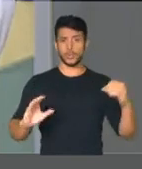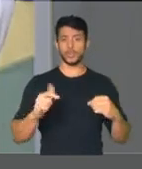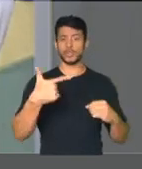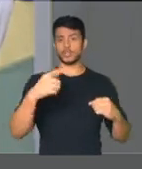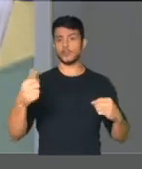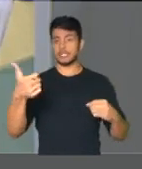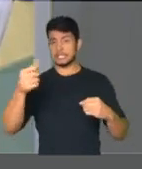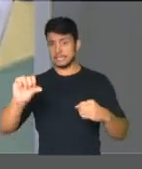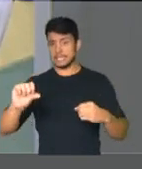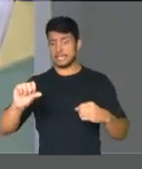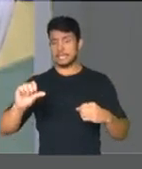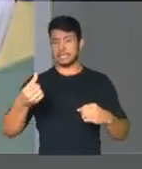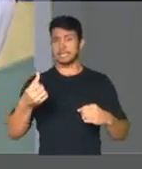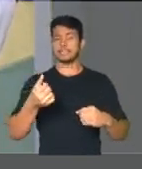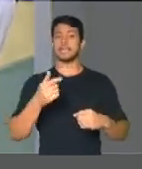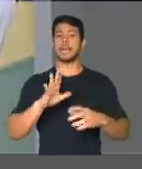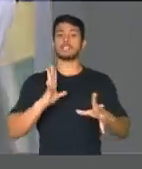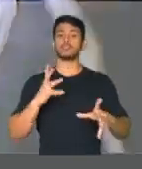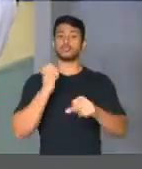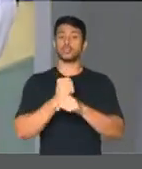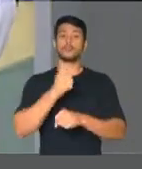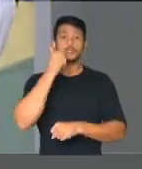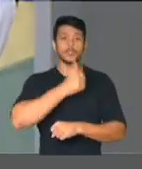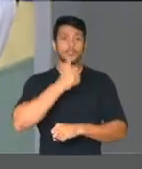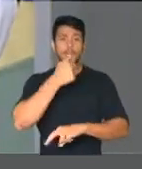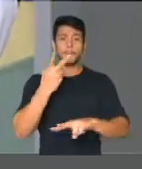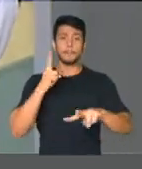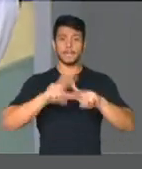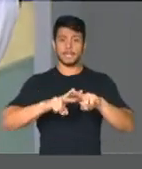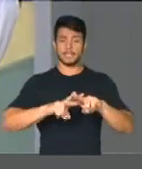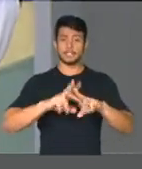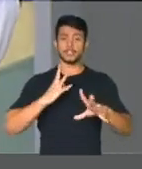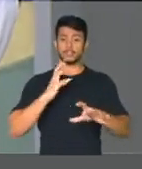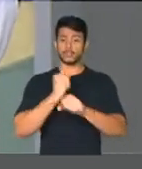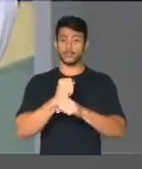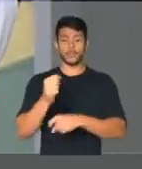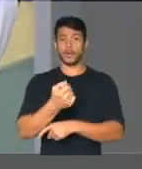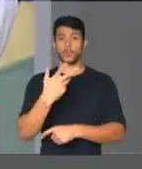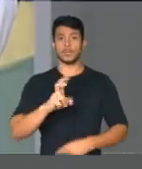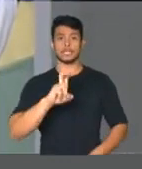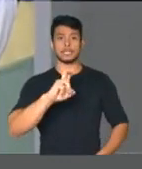o total de mulheres encarceradas no Brasil passou de